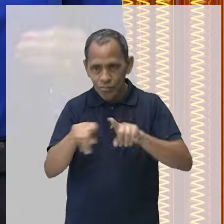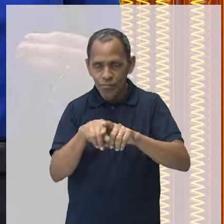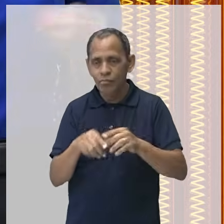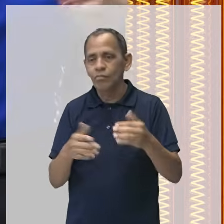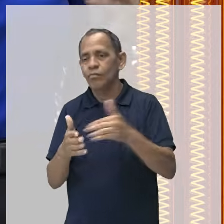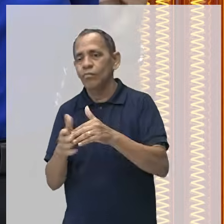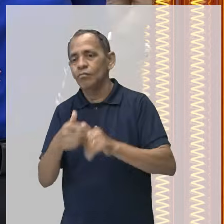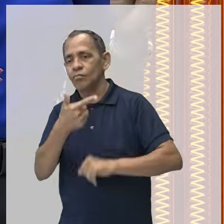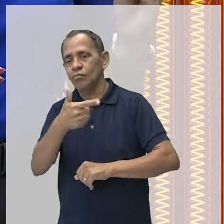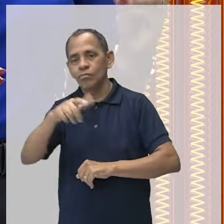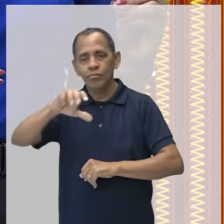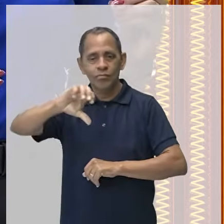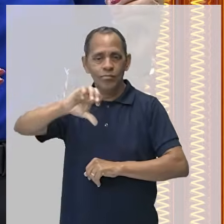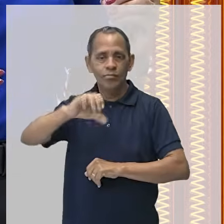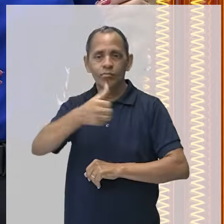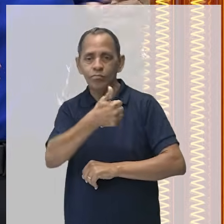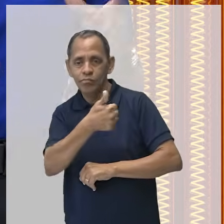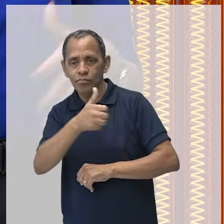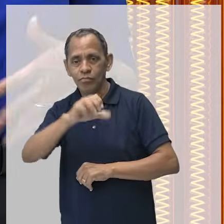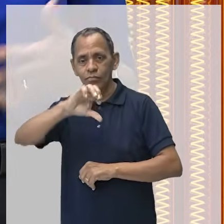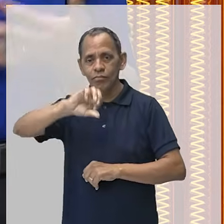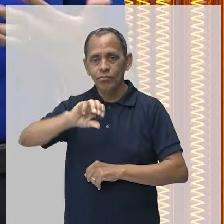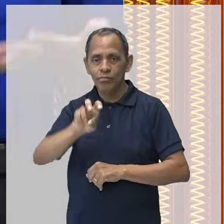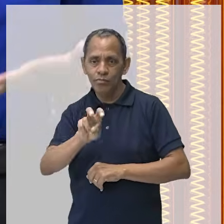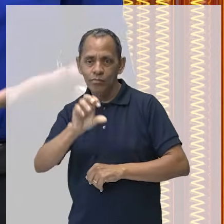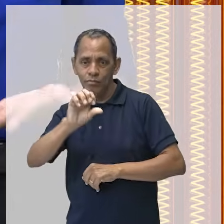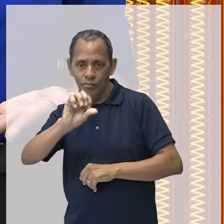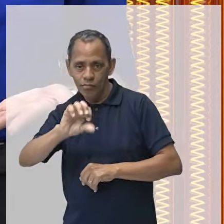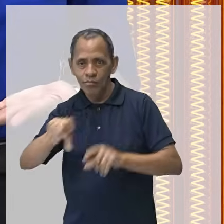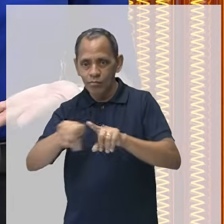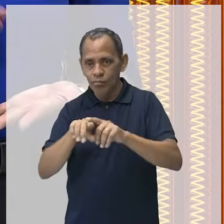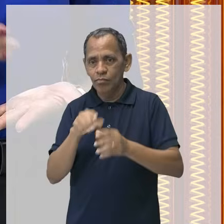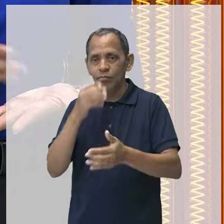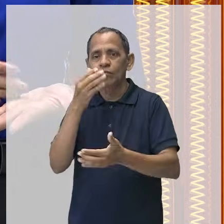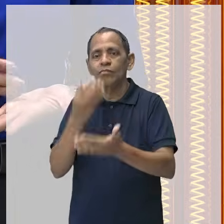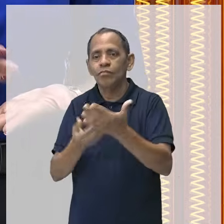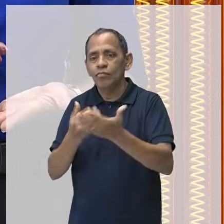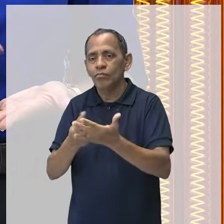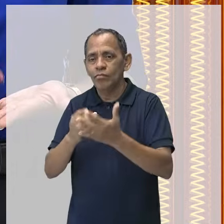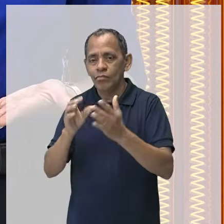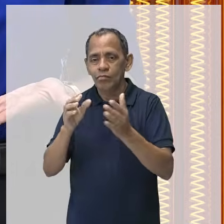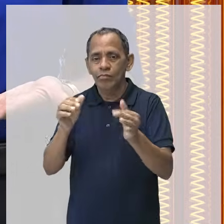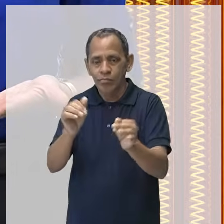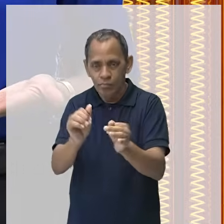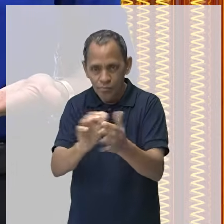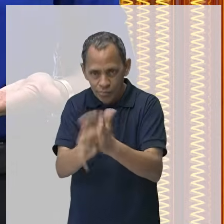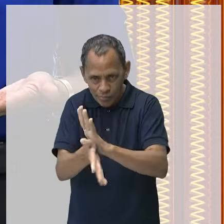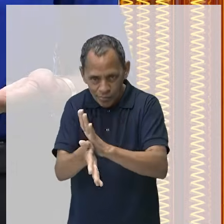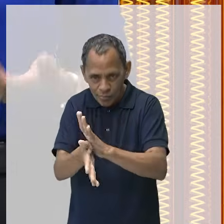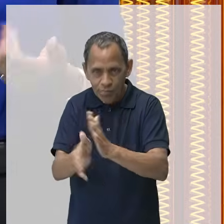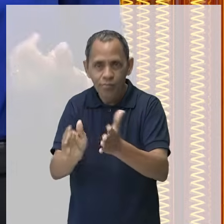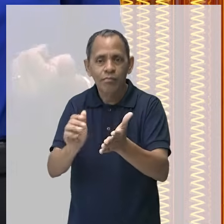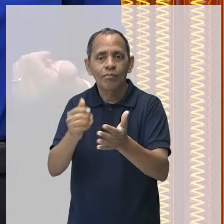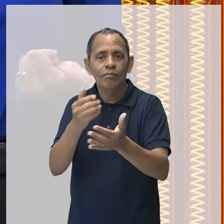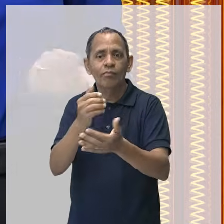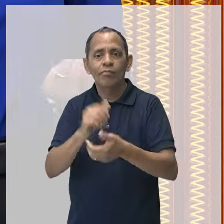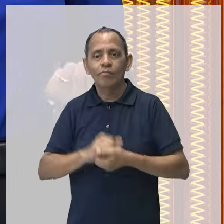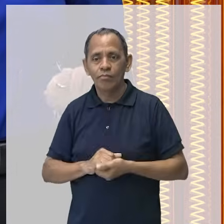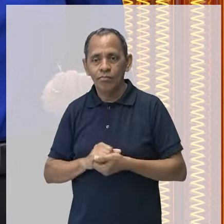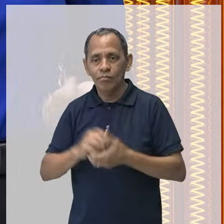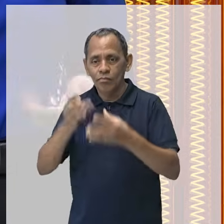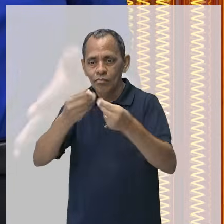e 1959, culminando na derrubada do regime ditatorial de